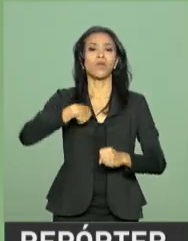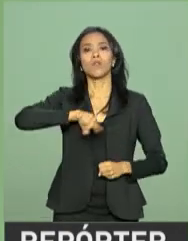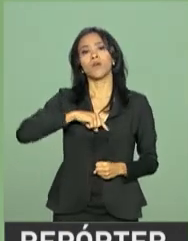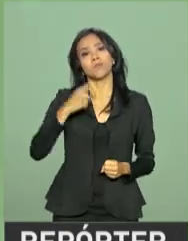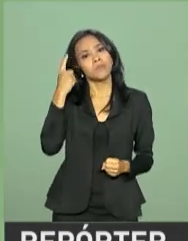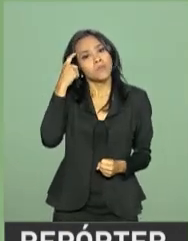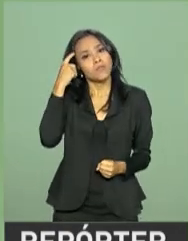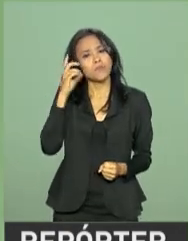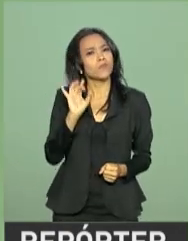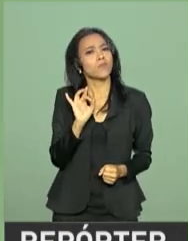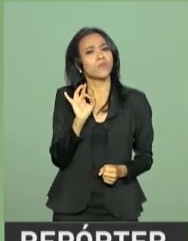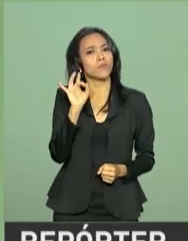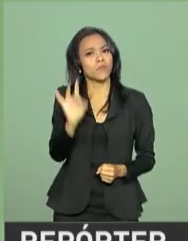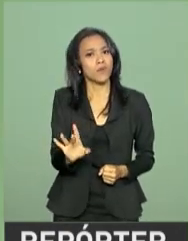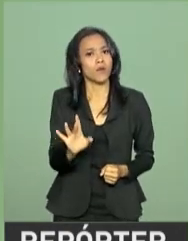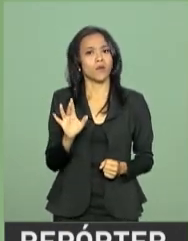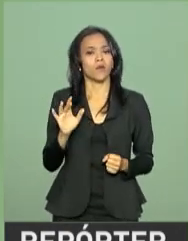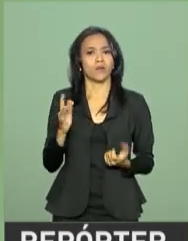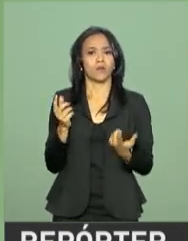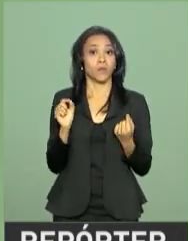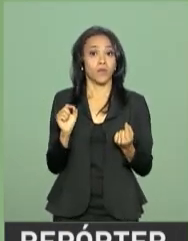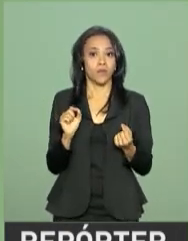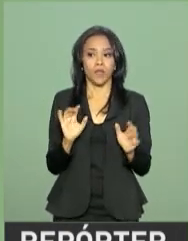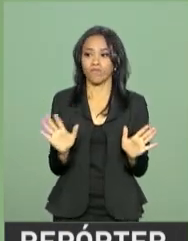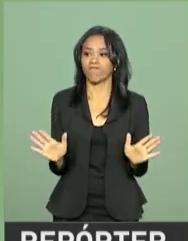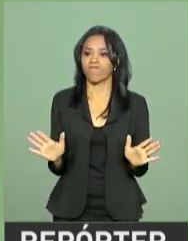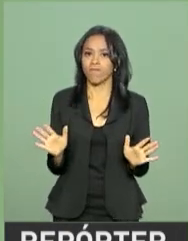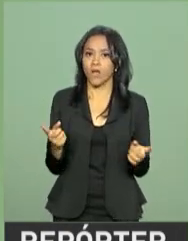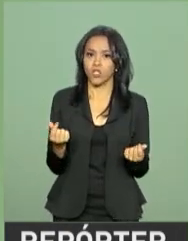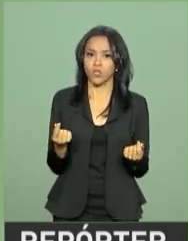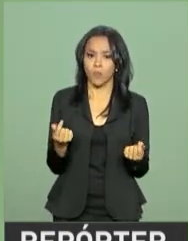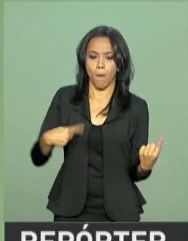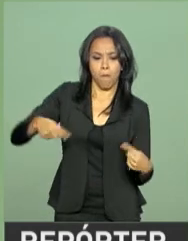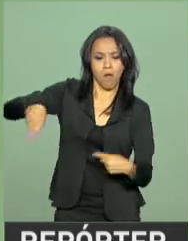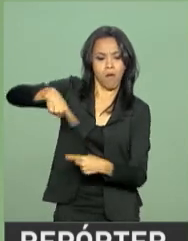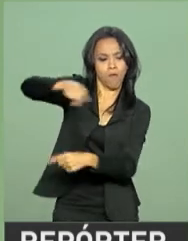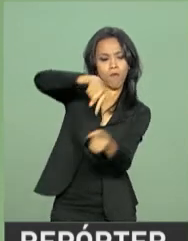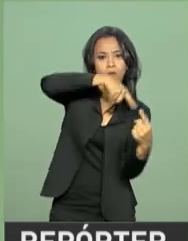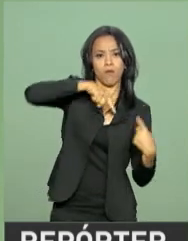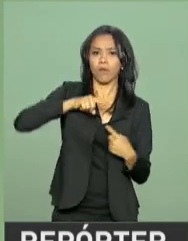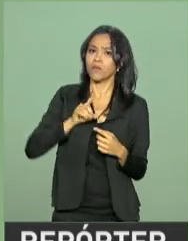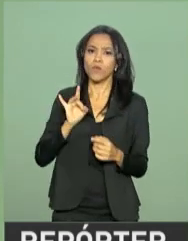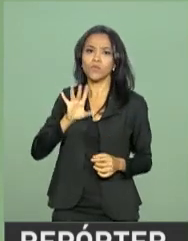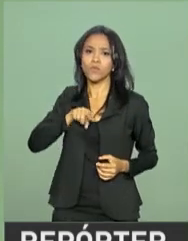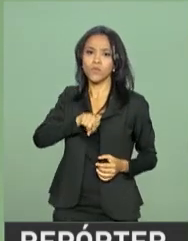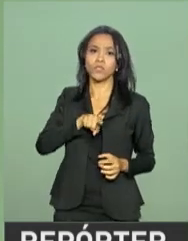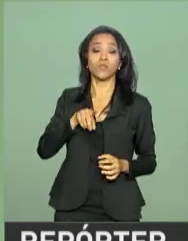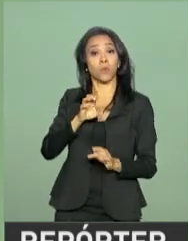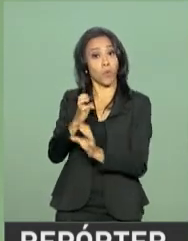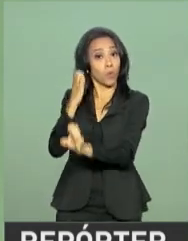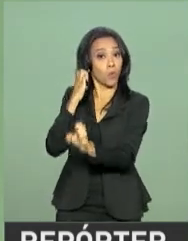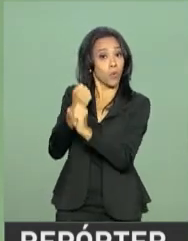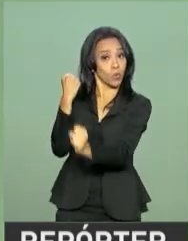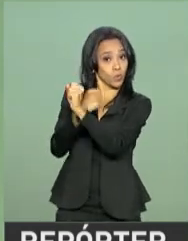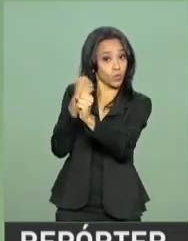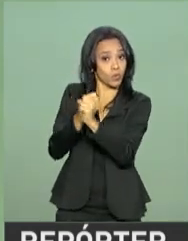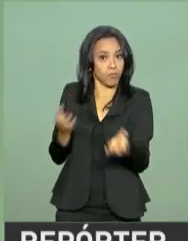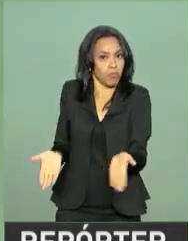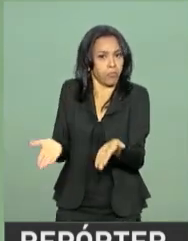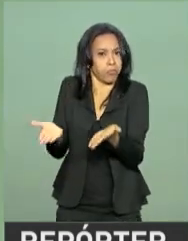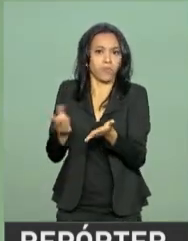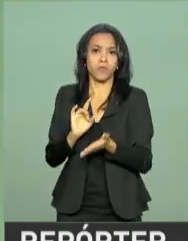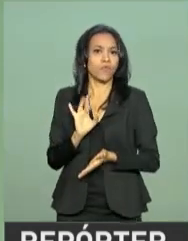apenas na mobilização da economia da construção civil mas também